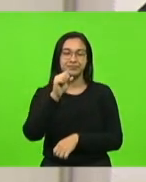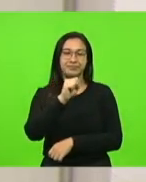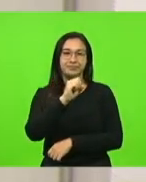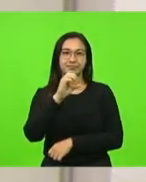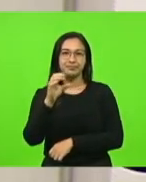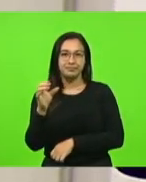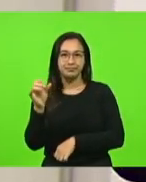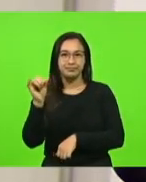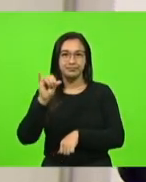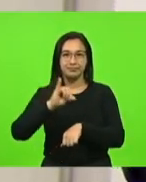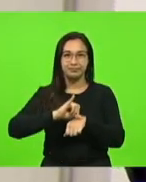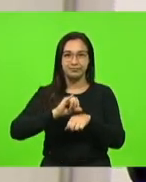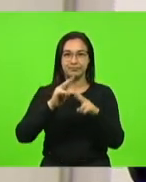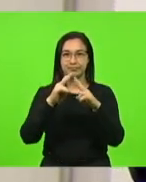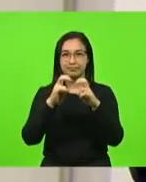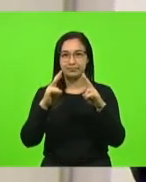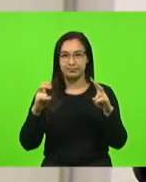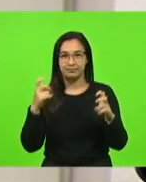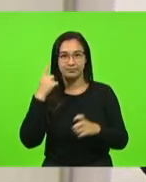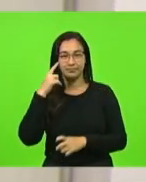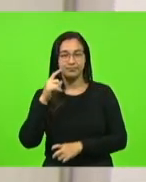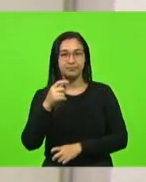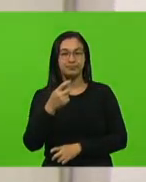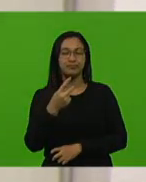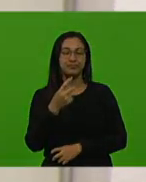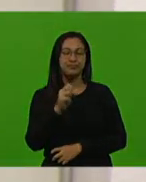Catarina, realizada em 8 de dezembro de 2021.